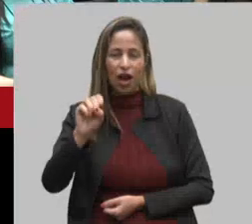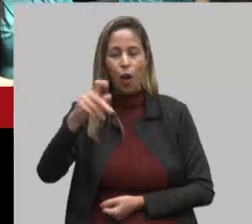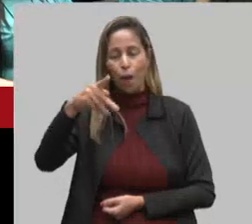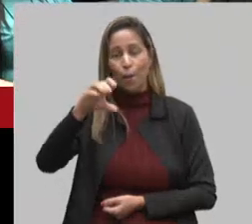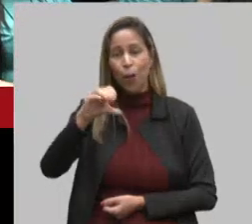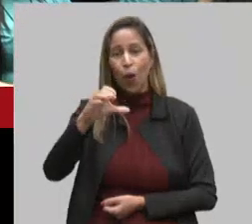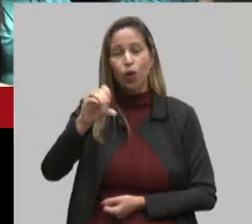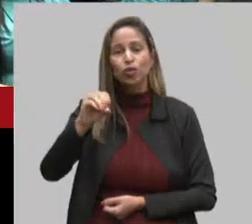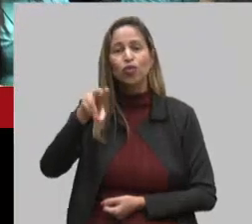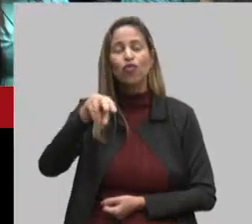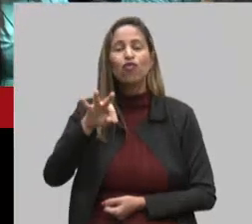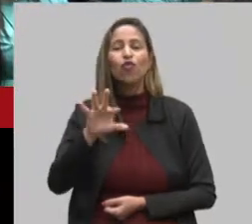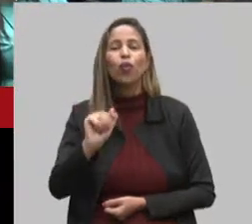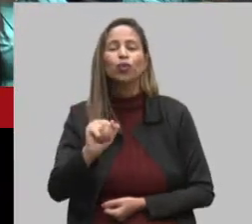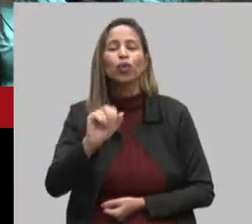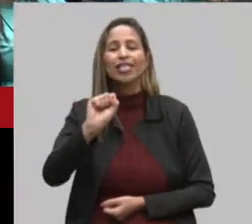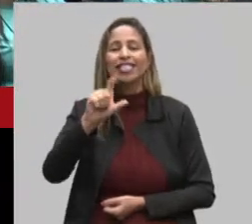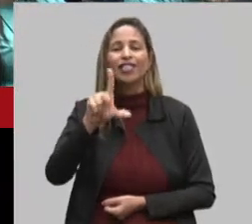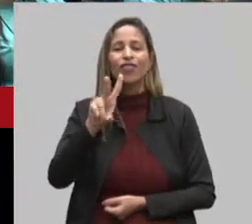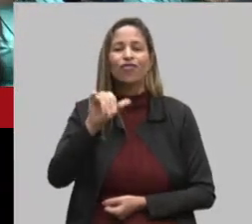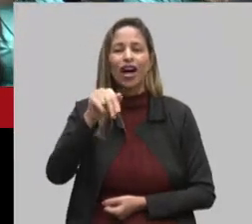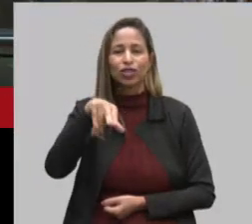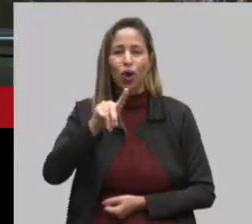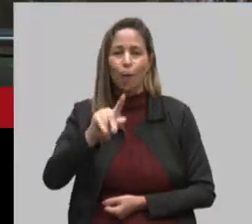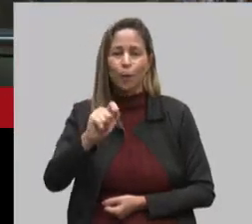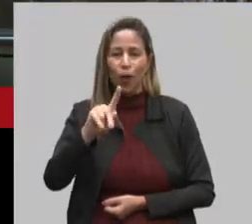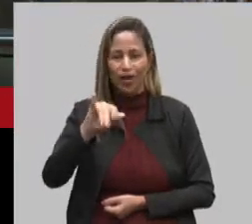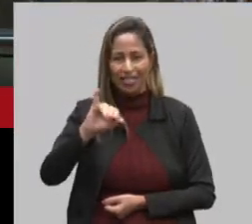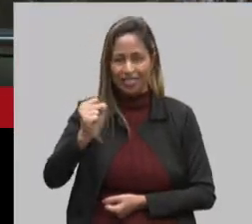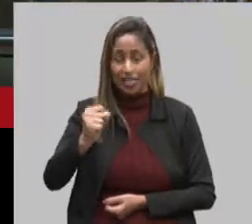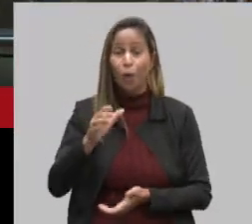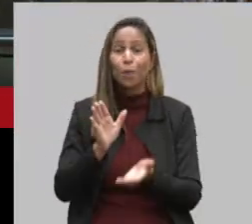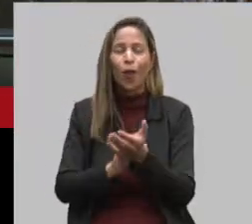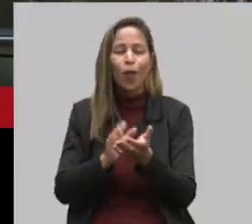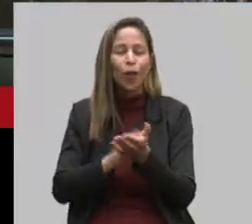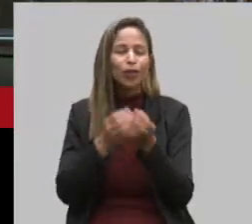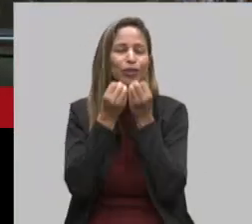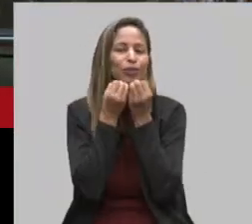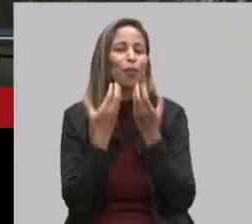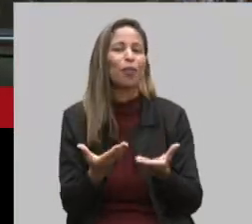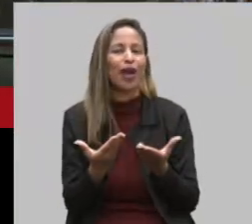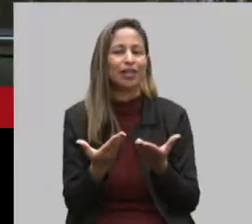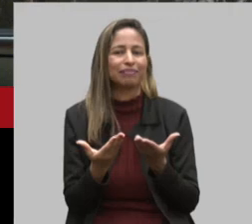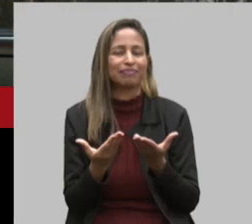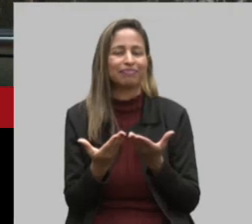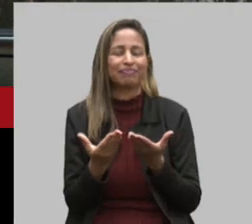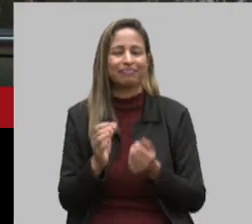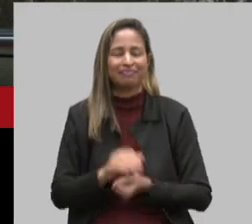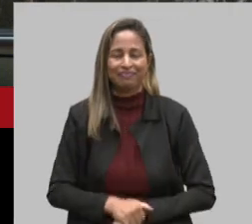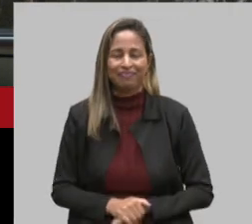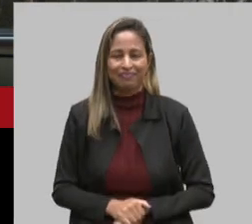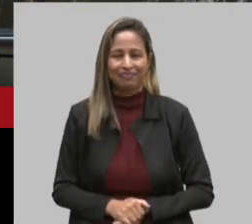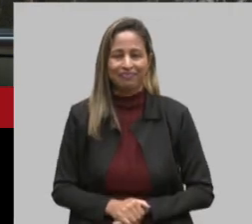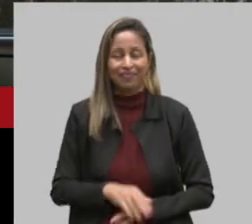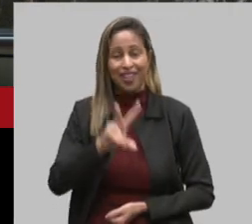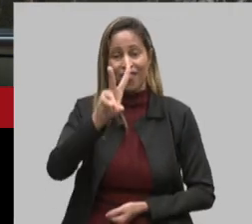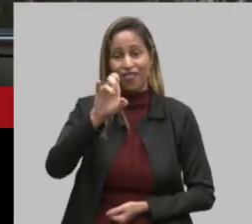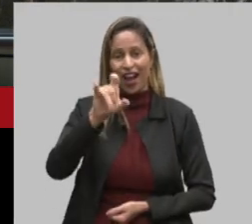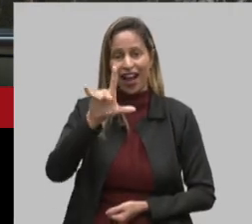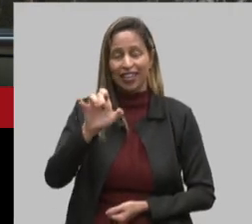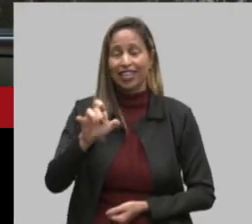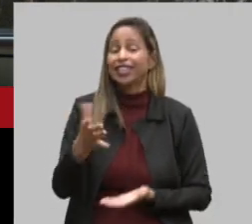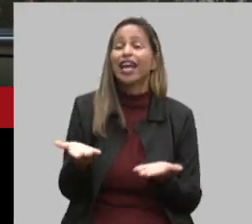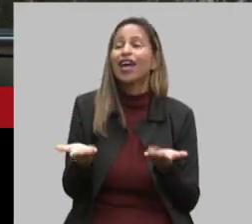e Silvianópolis muito bem Vamos agora pro Polo jeha e Vale do Rio Doce Cadê a turma